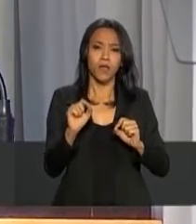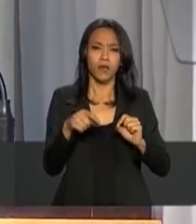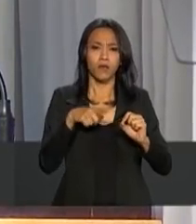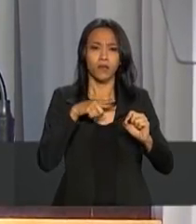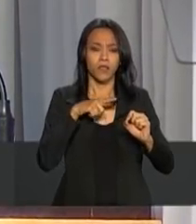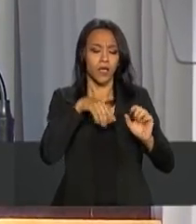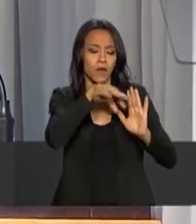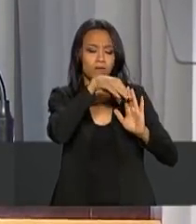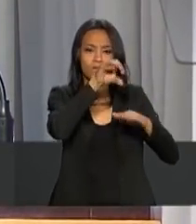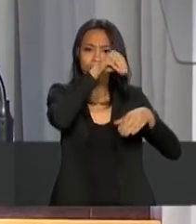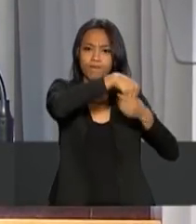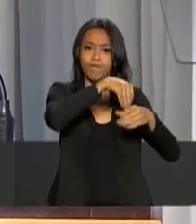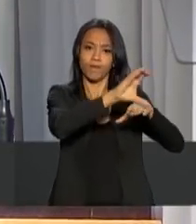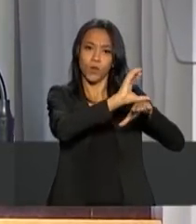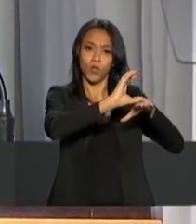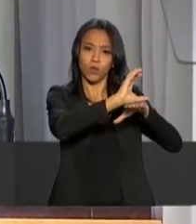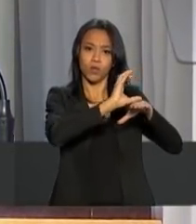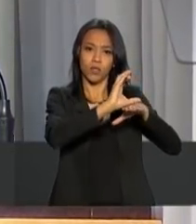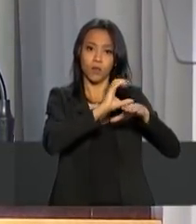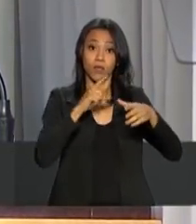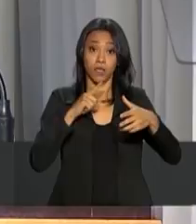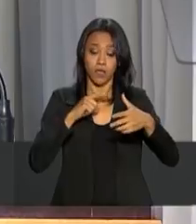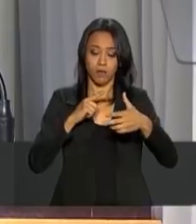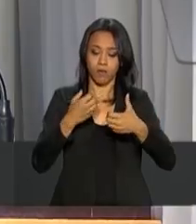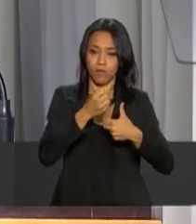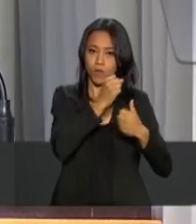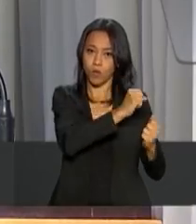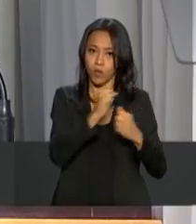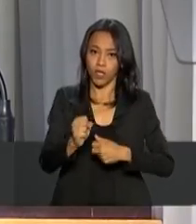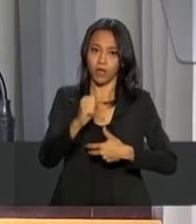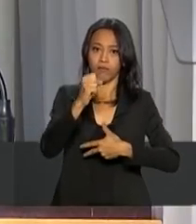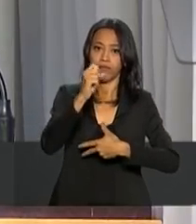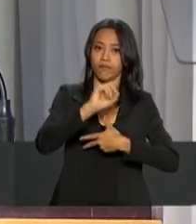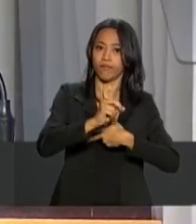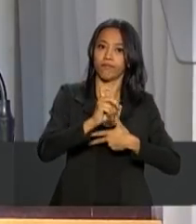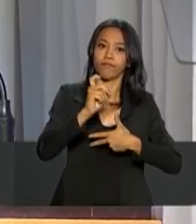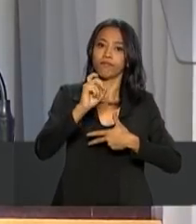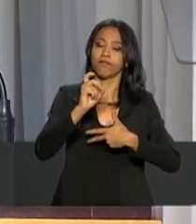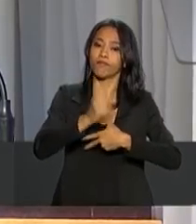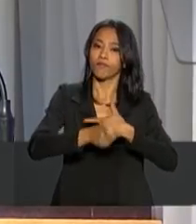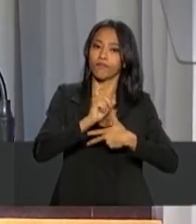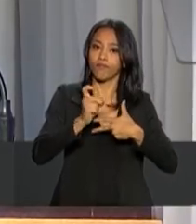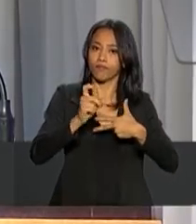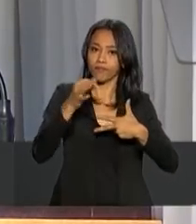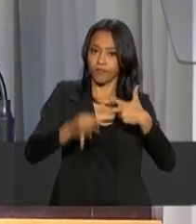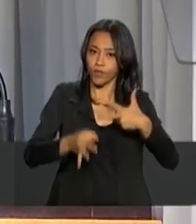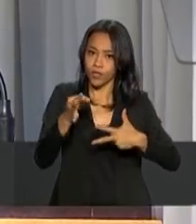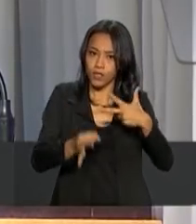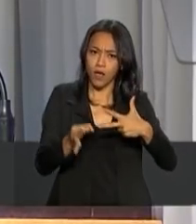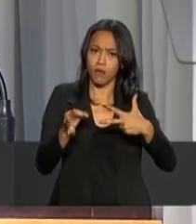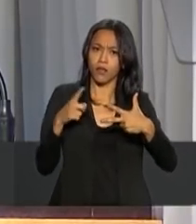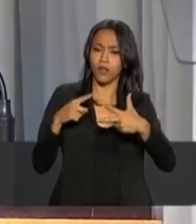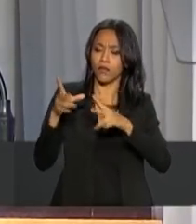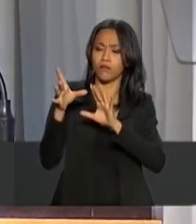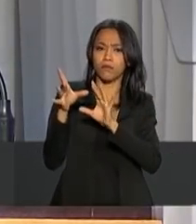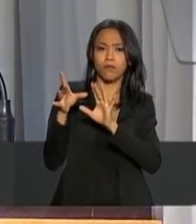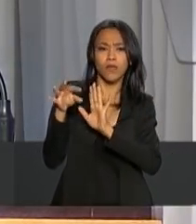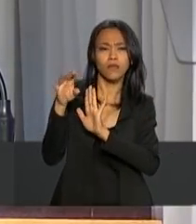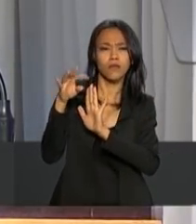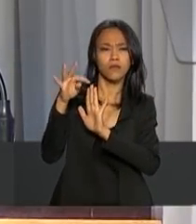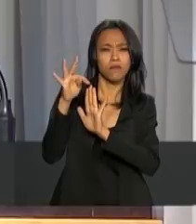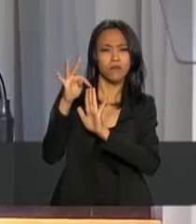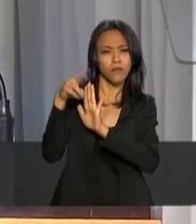discricionária do Legislativo e do Judiciário. Discricionária no sentido de escolha, capacidade de escolha diminui, porque muitas vezes está tudo